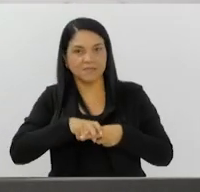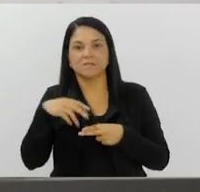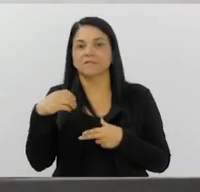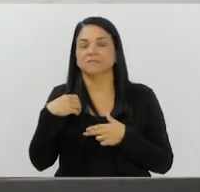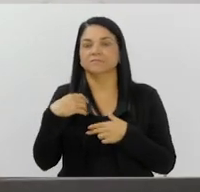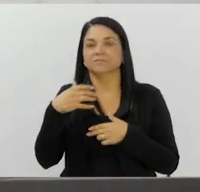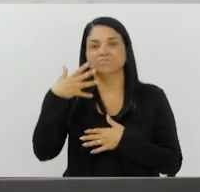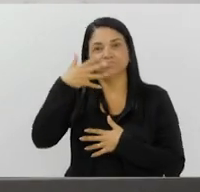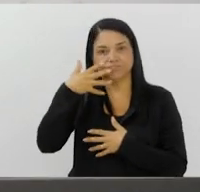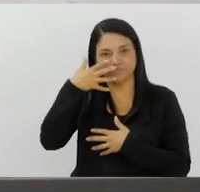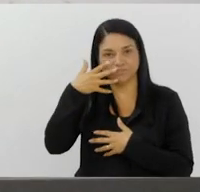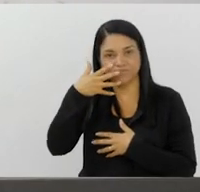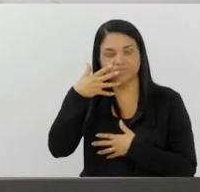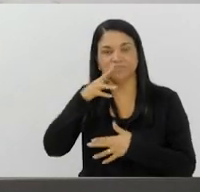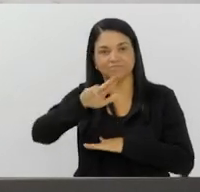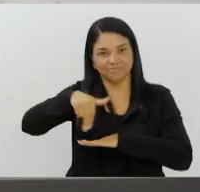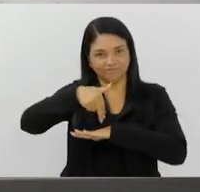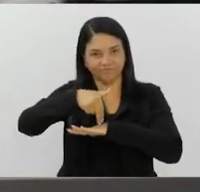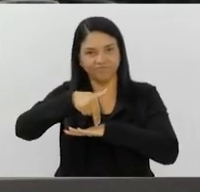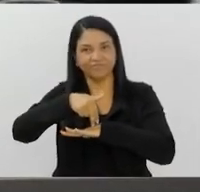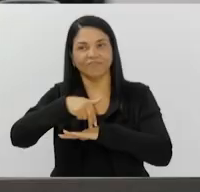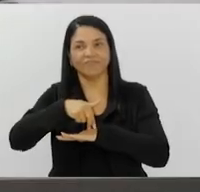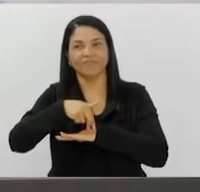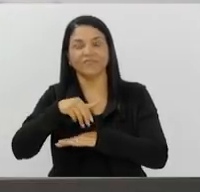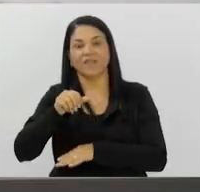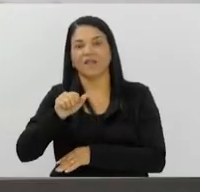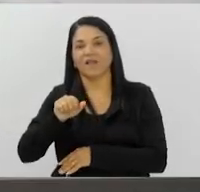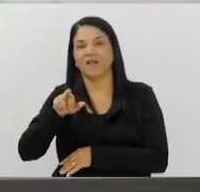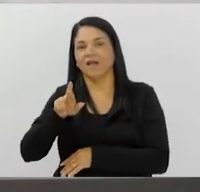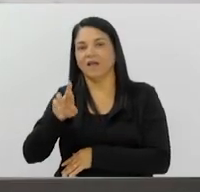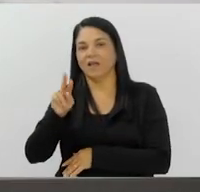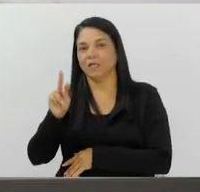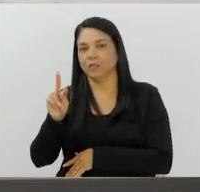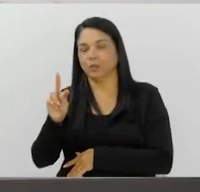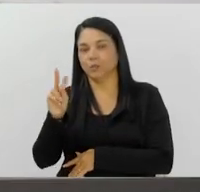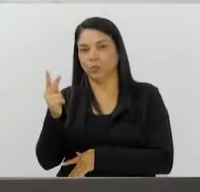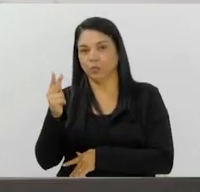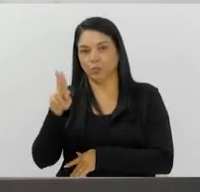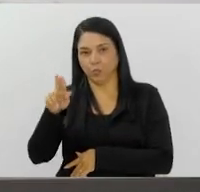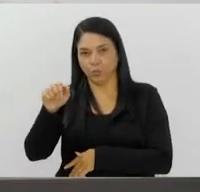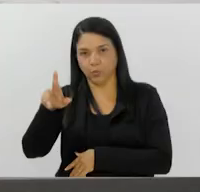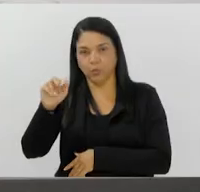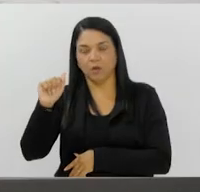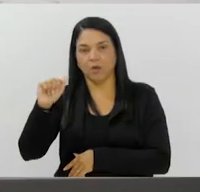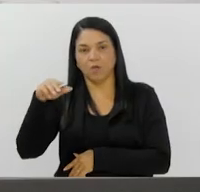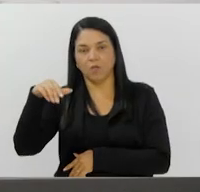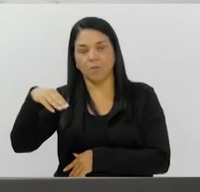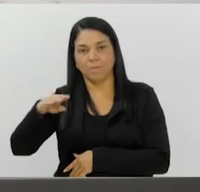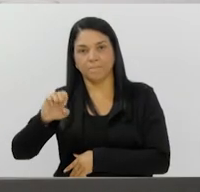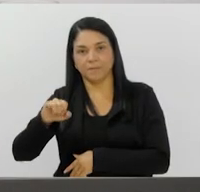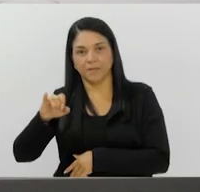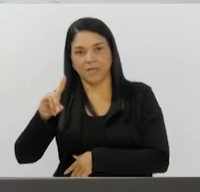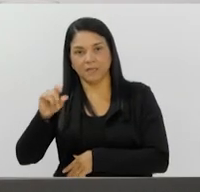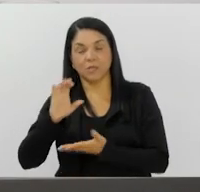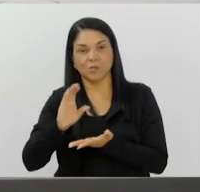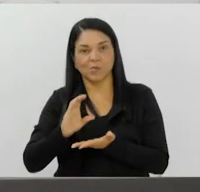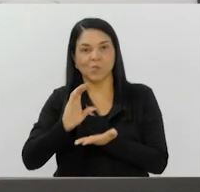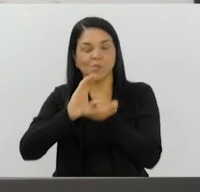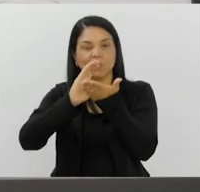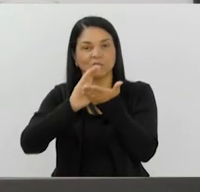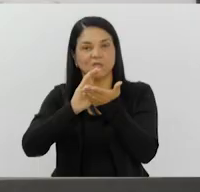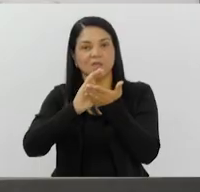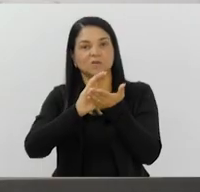que é o Artur Almeida que ele é do Conselho Municipal de proteção de dados